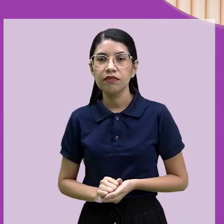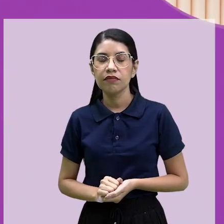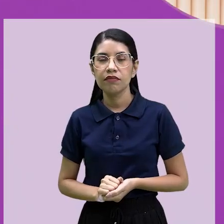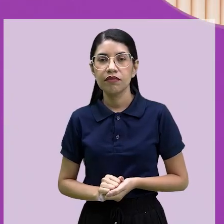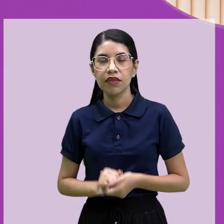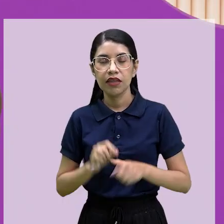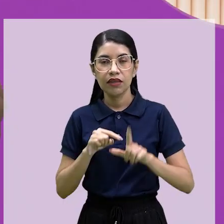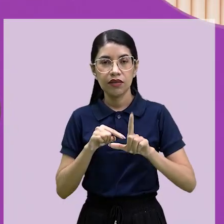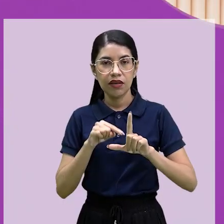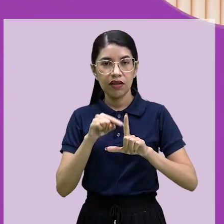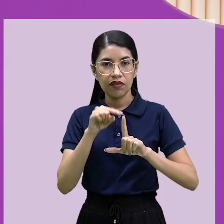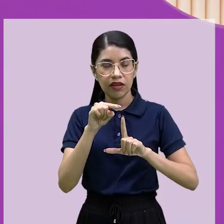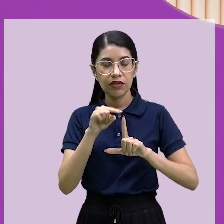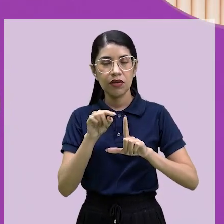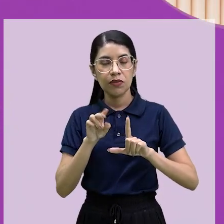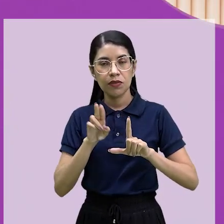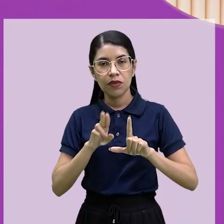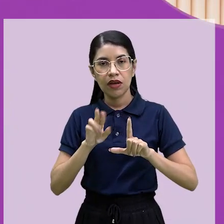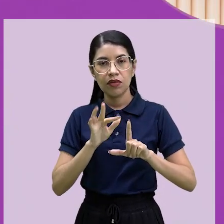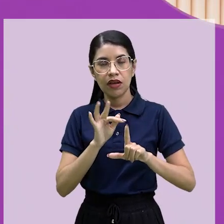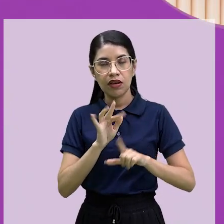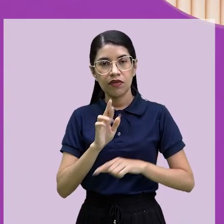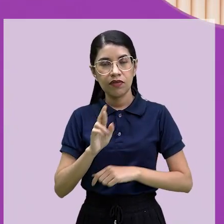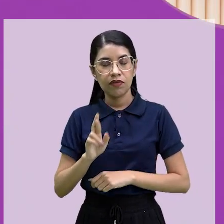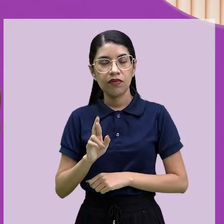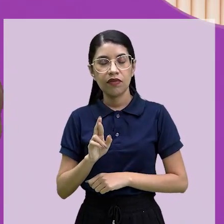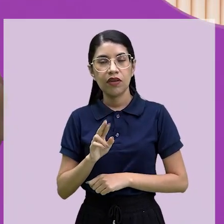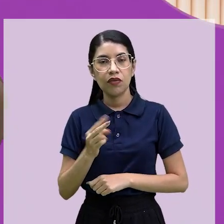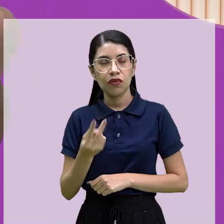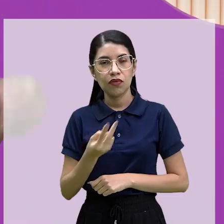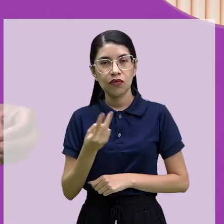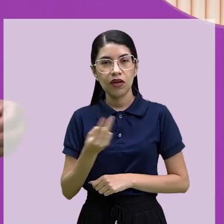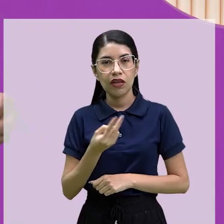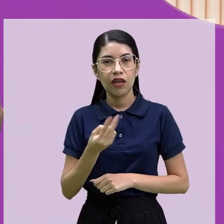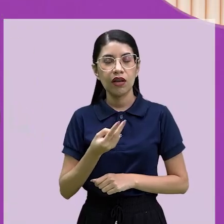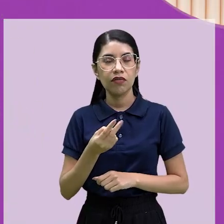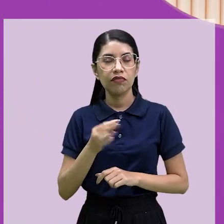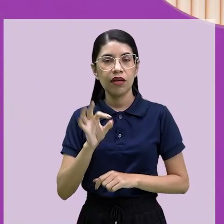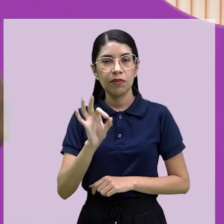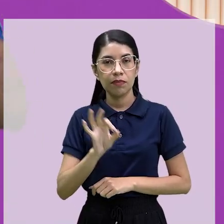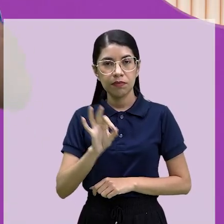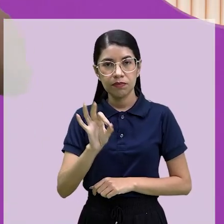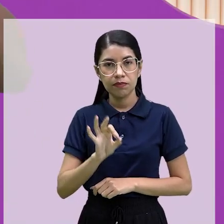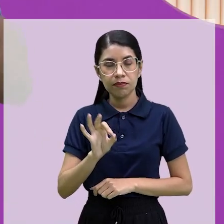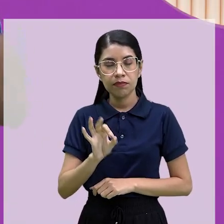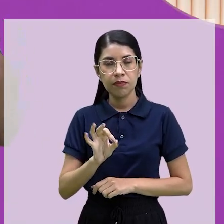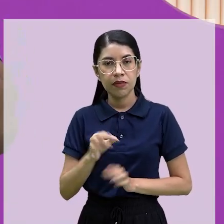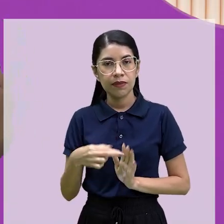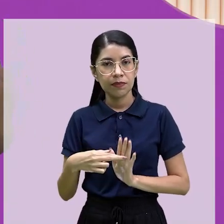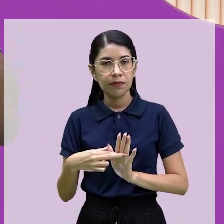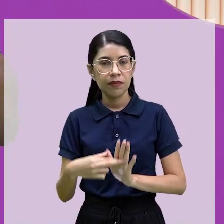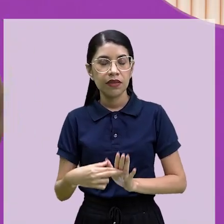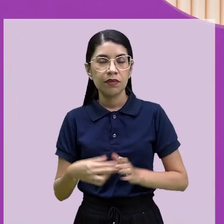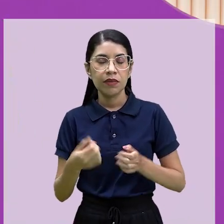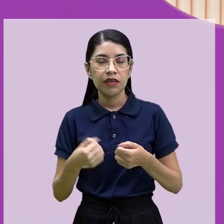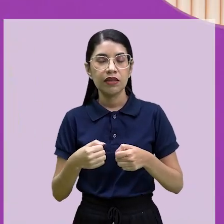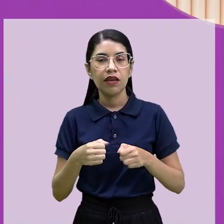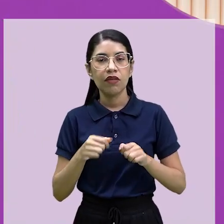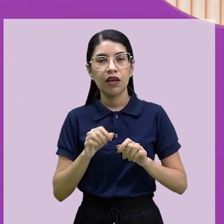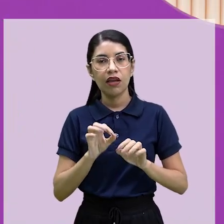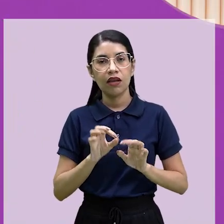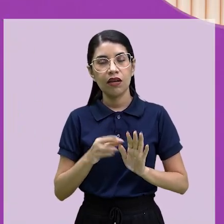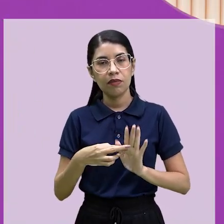na vertical, né, eu tivesse usado a frequência relativa, os valores estariam em porcentagem. Então, eu teria que colocar lá